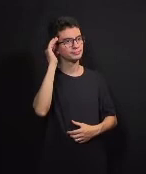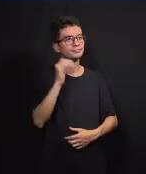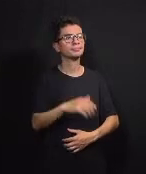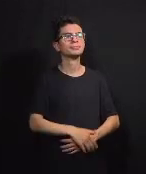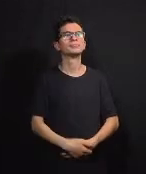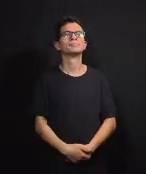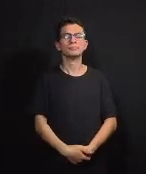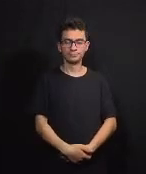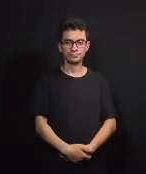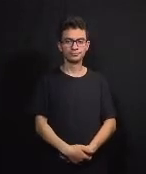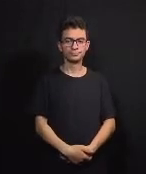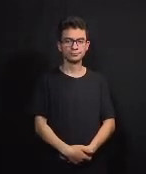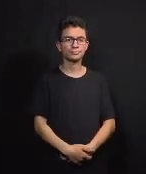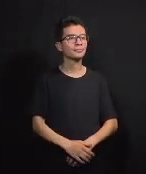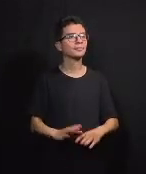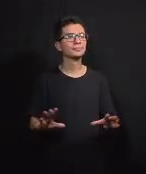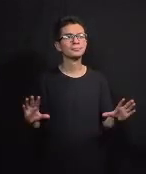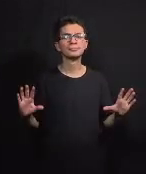Tudo isso